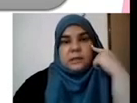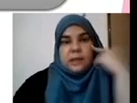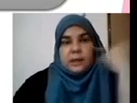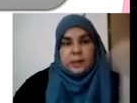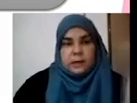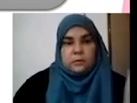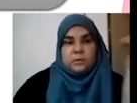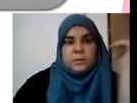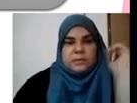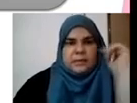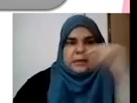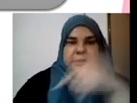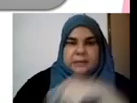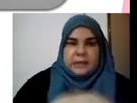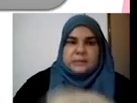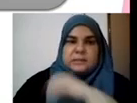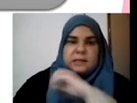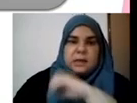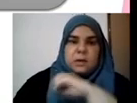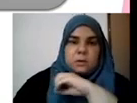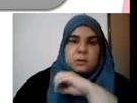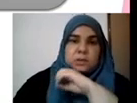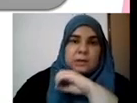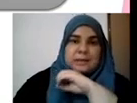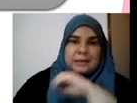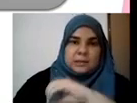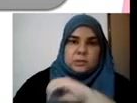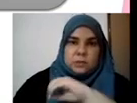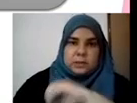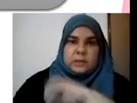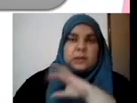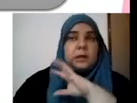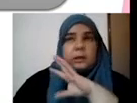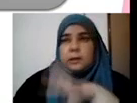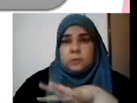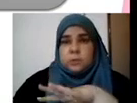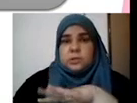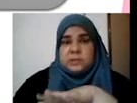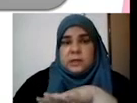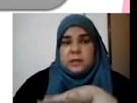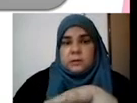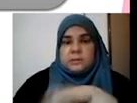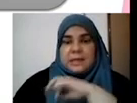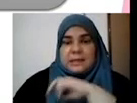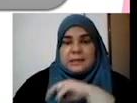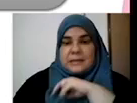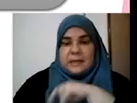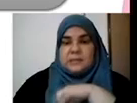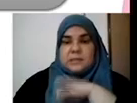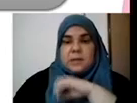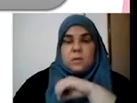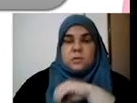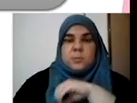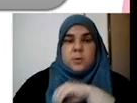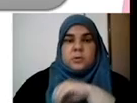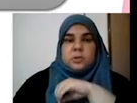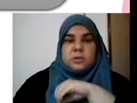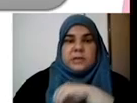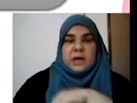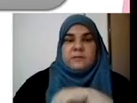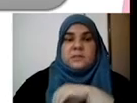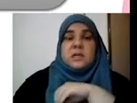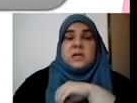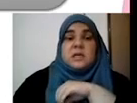vértices, ele tem ângulos, mas além desses tem só que isso aí tem em todos os triângulos. Além desses, tem alguns